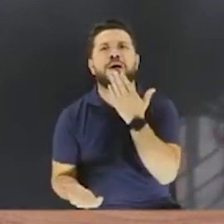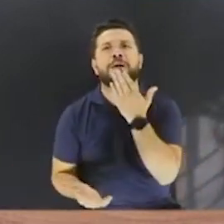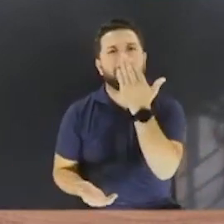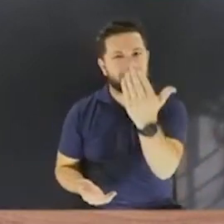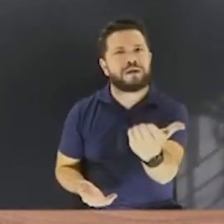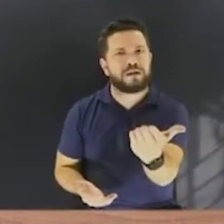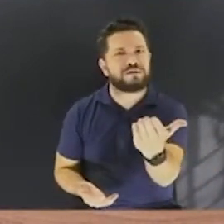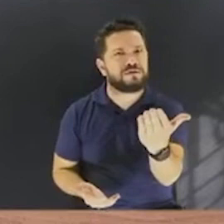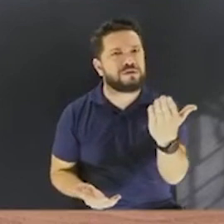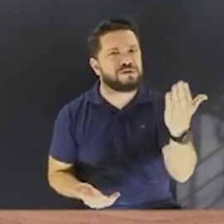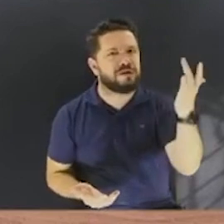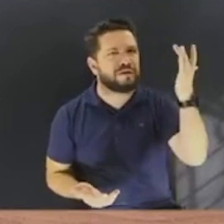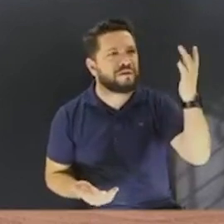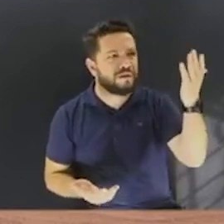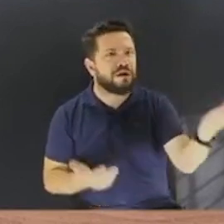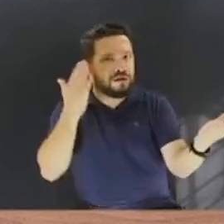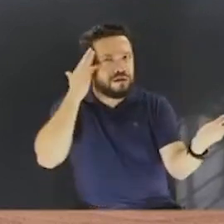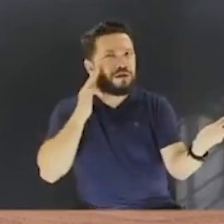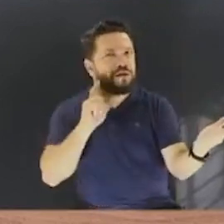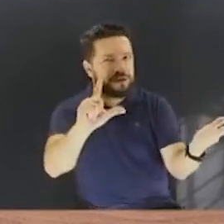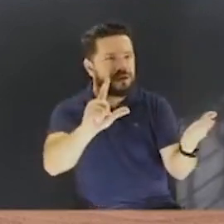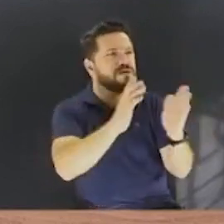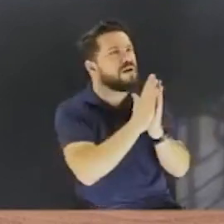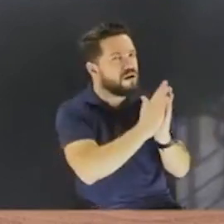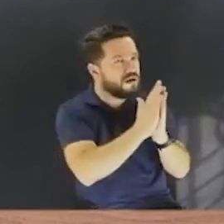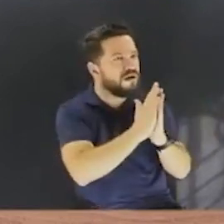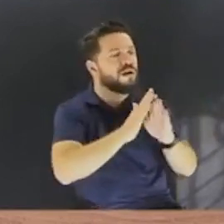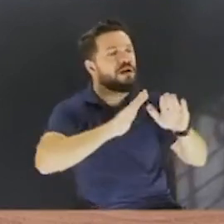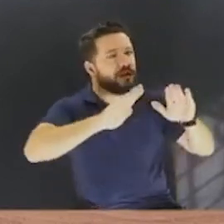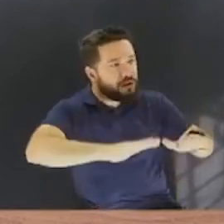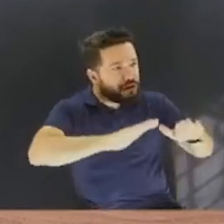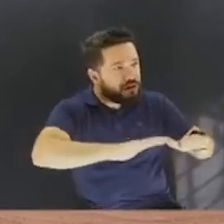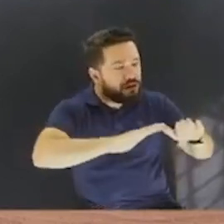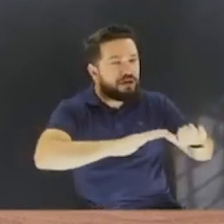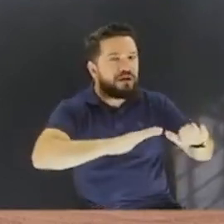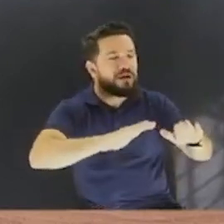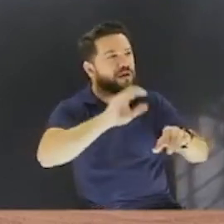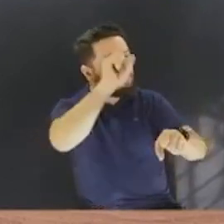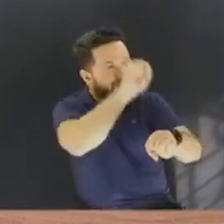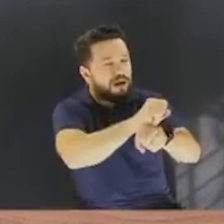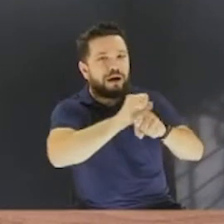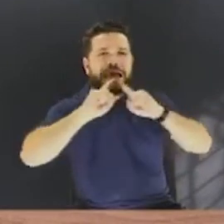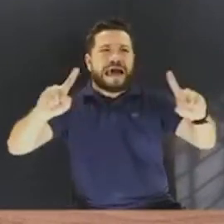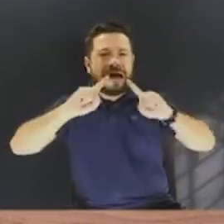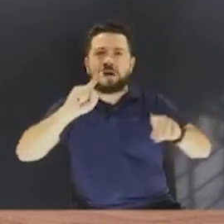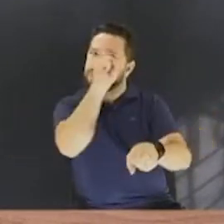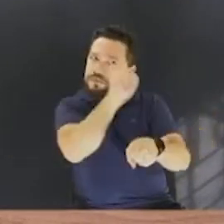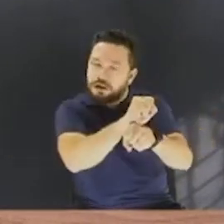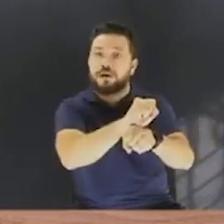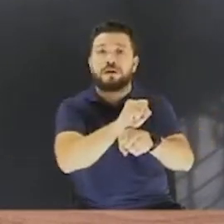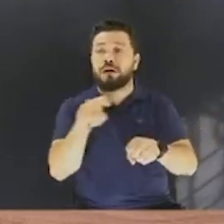Vereadora Maria Letícia que Baixa a guarda que baixa a bola porque ela foi punida com uma punição